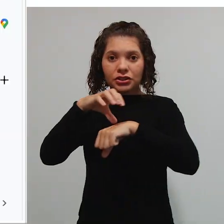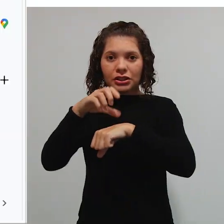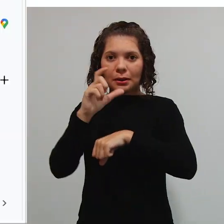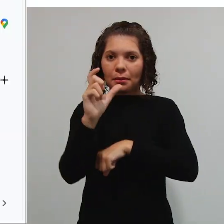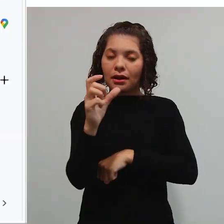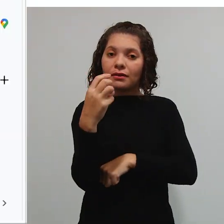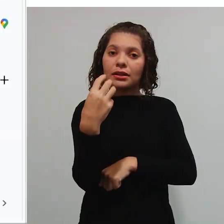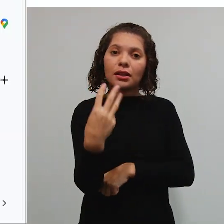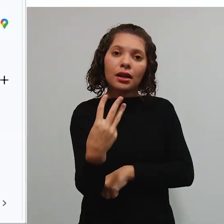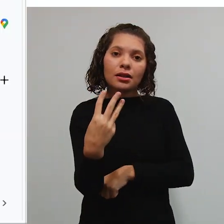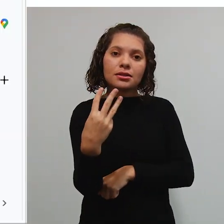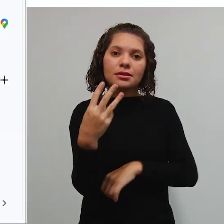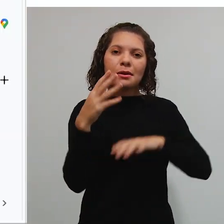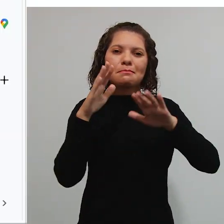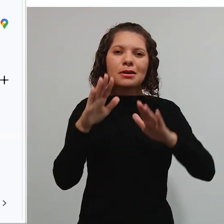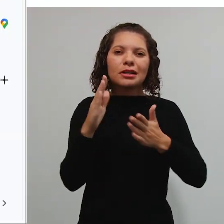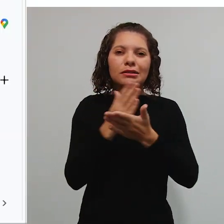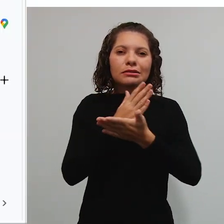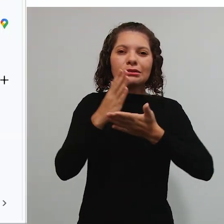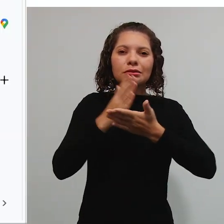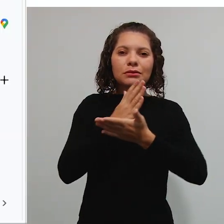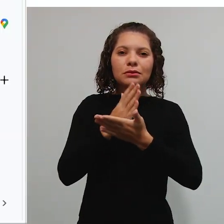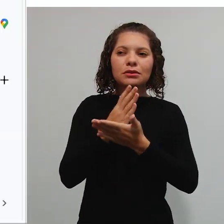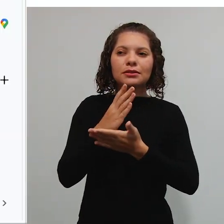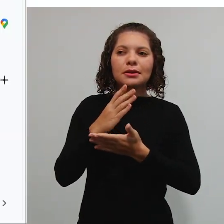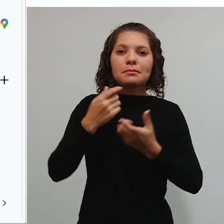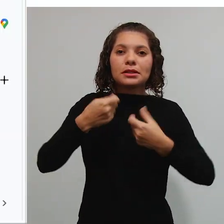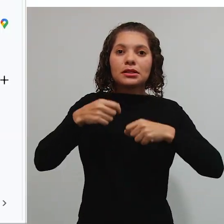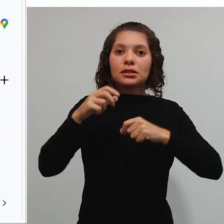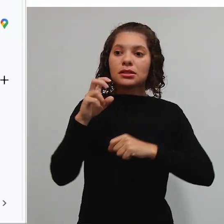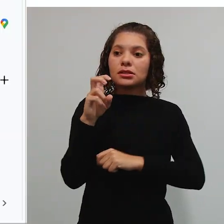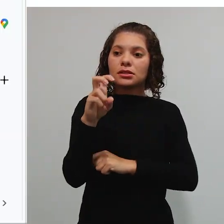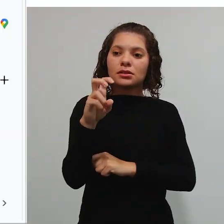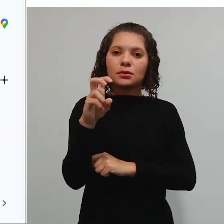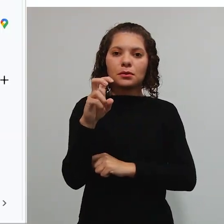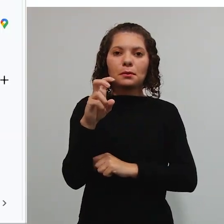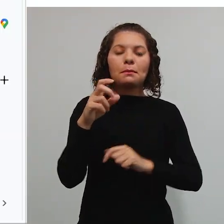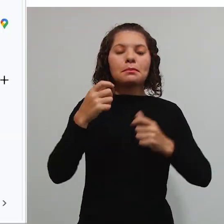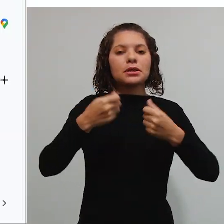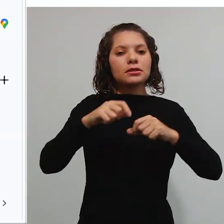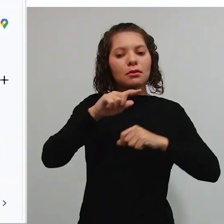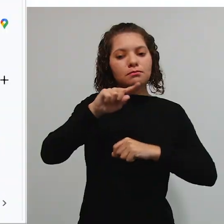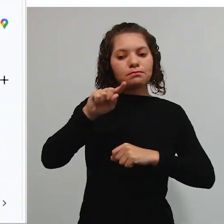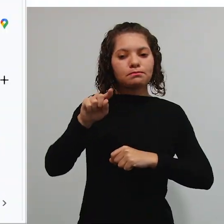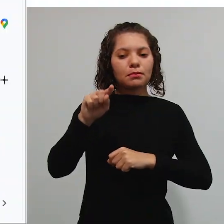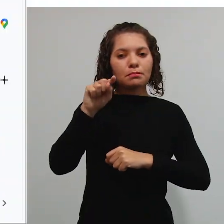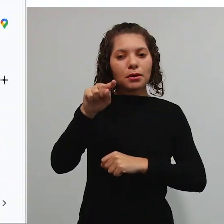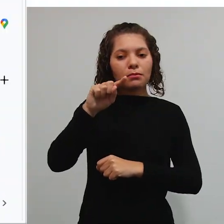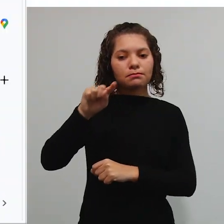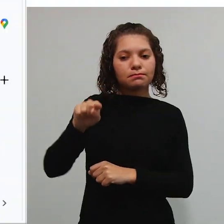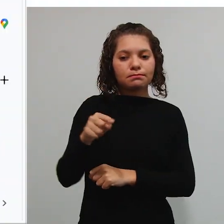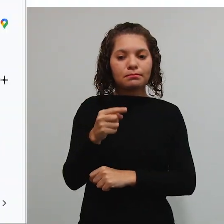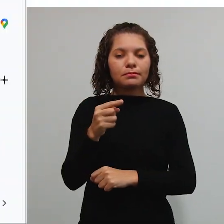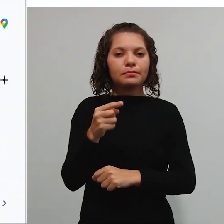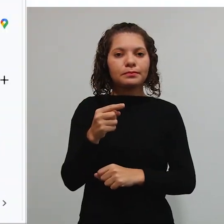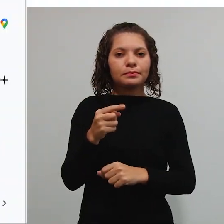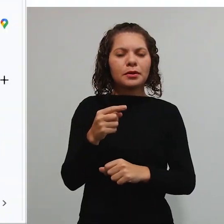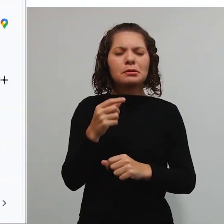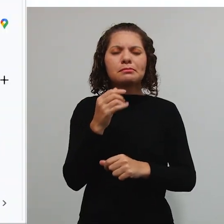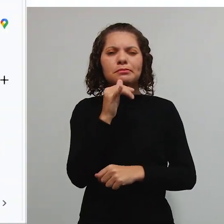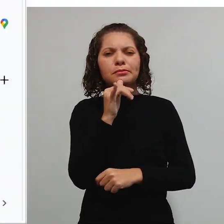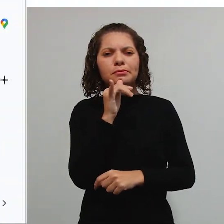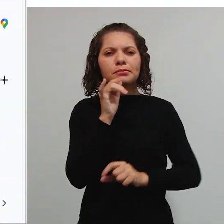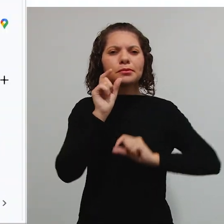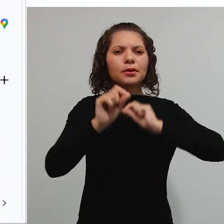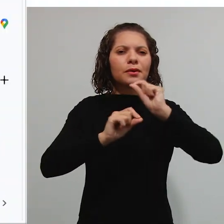alguns eventos pedem 5 palavras. E elas são separadas por ponto e vírgula, tá bom? E aí, palavra-chave, então, por exemplo,